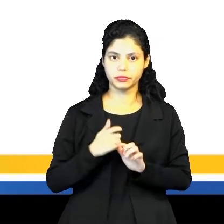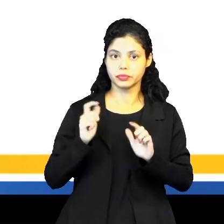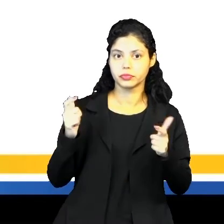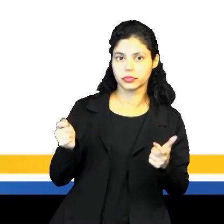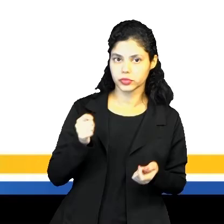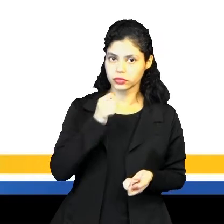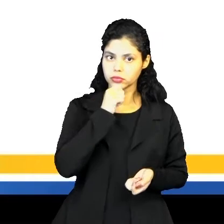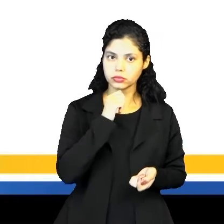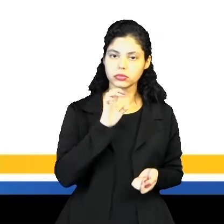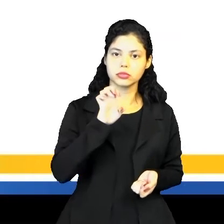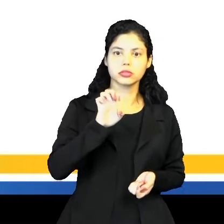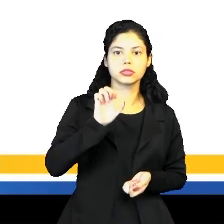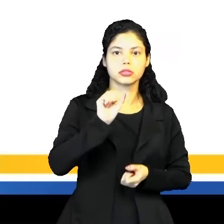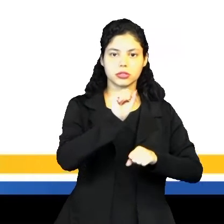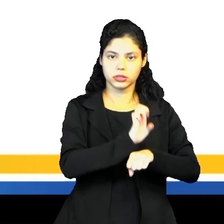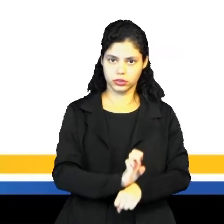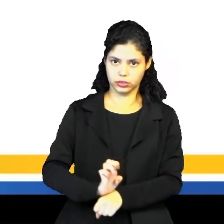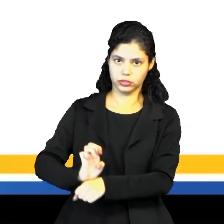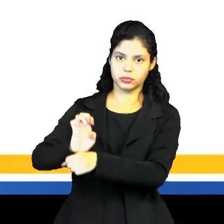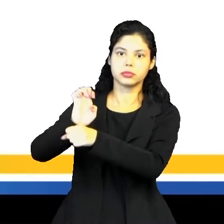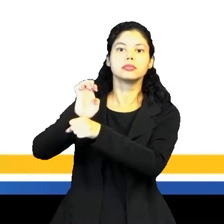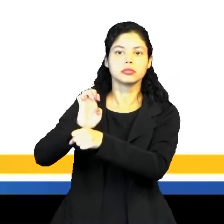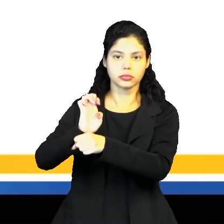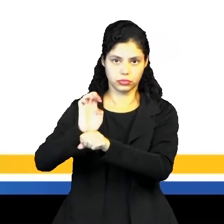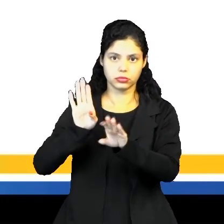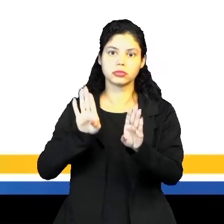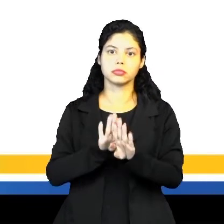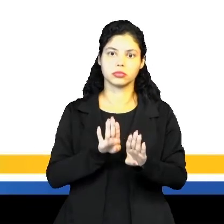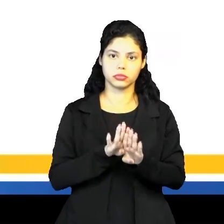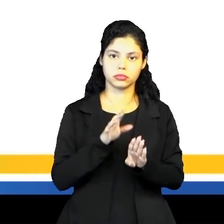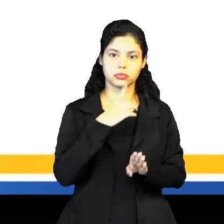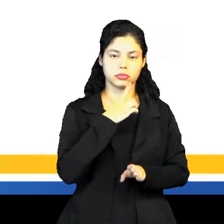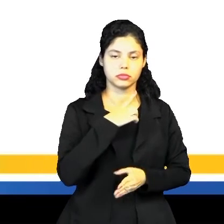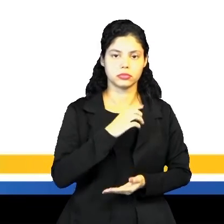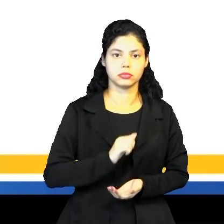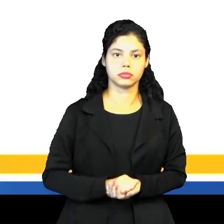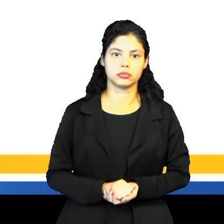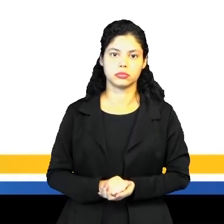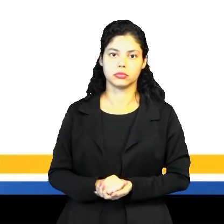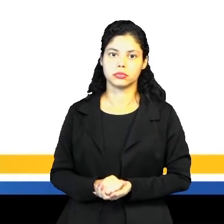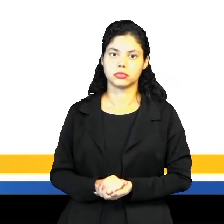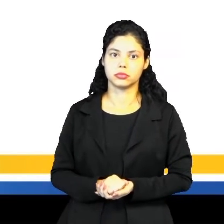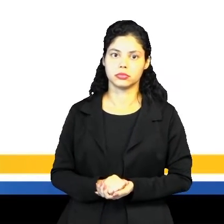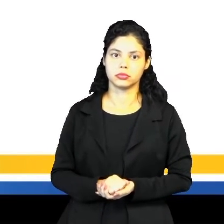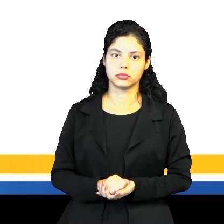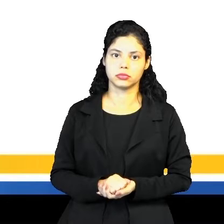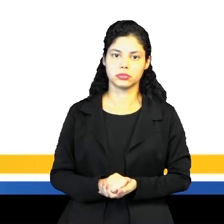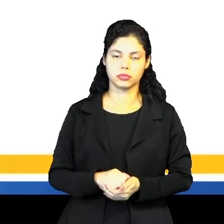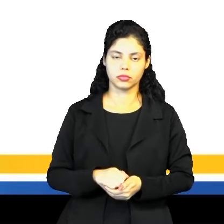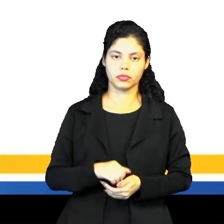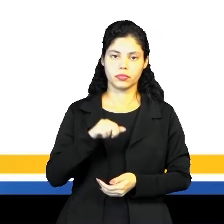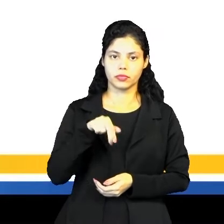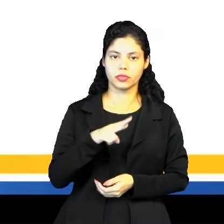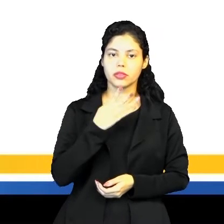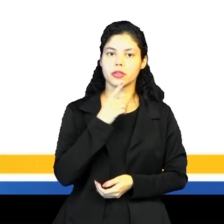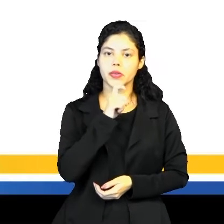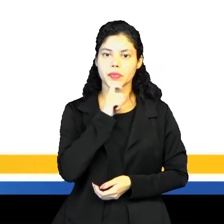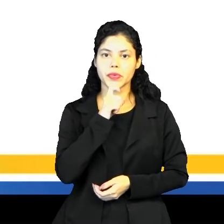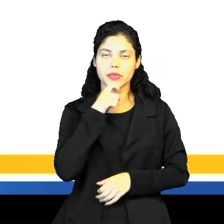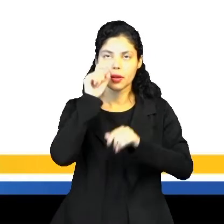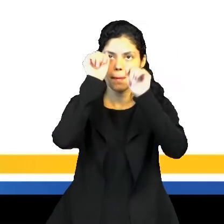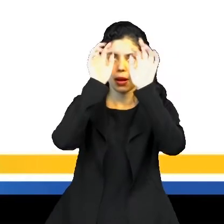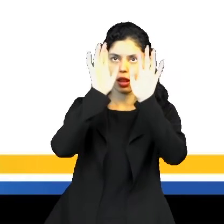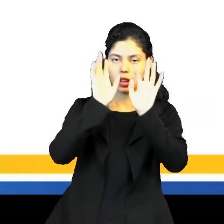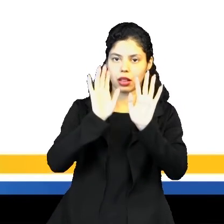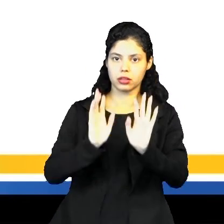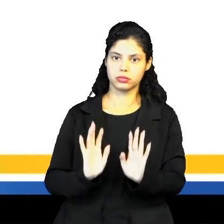aumento da esperança, né? Ele vai falando também dessa questão da neve, do nevoeiro, né?